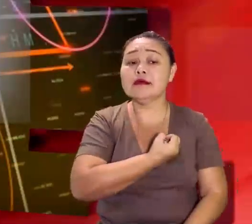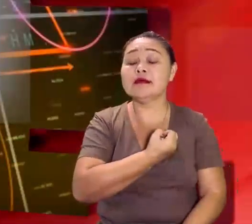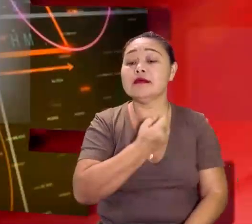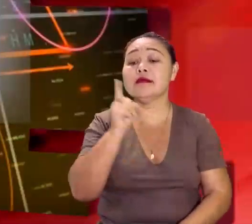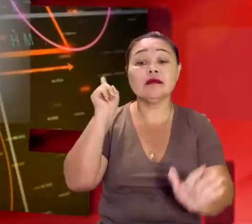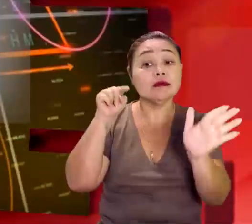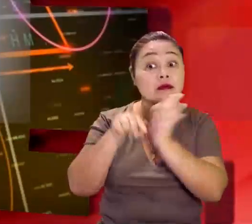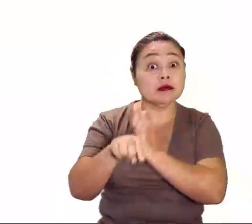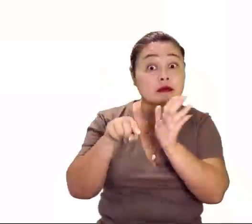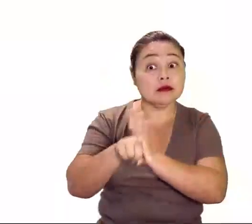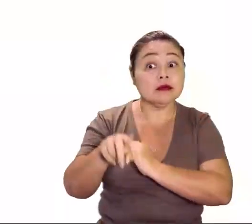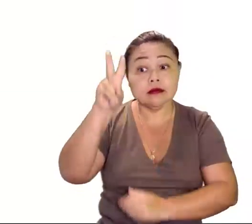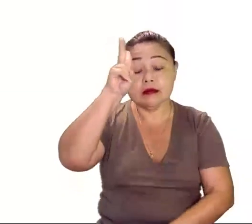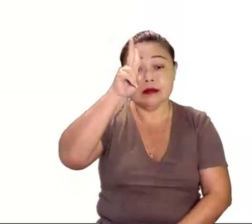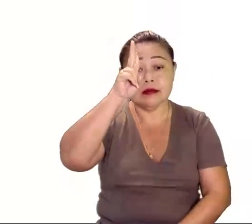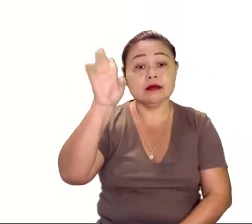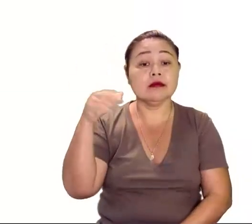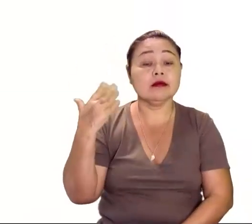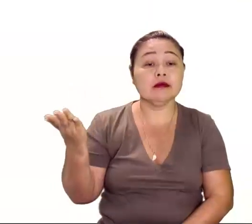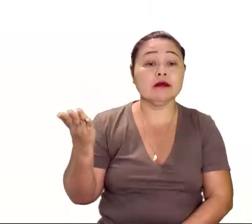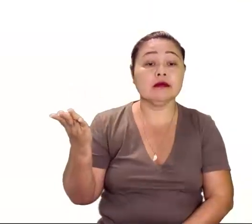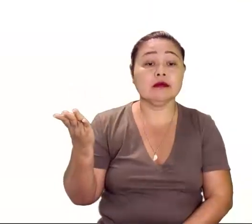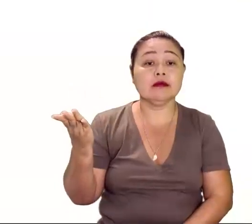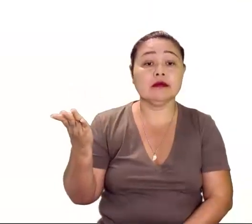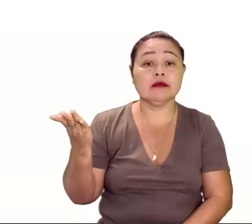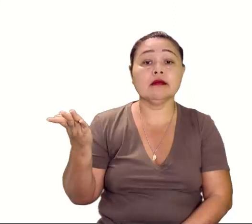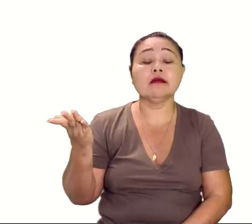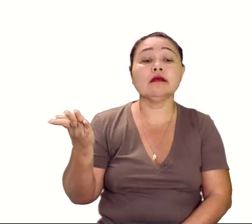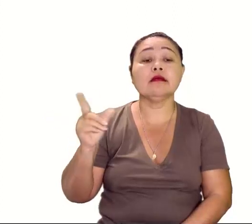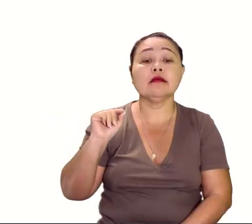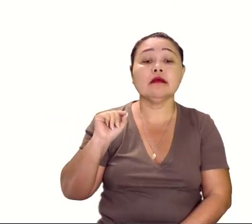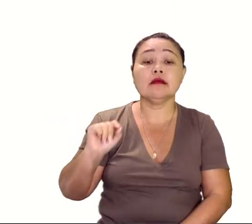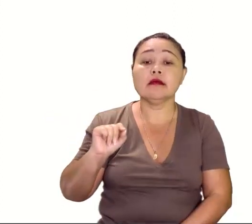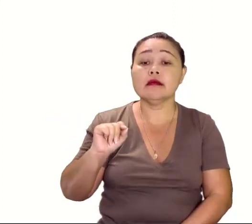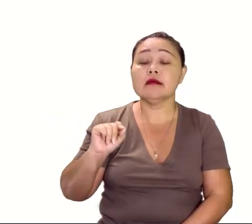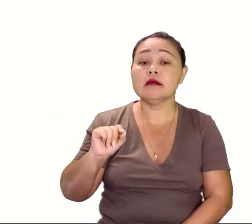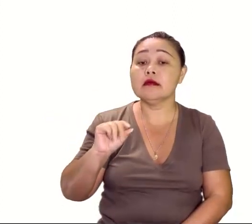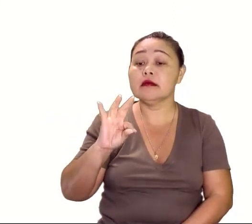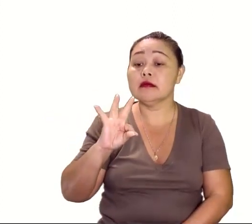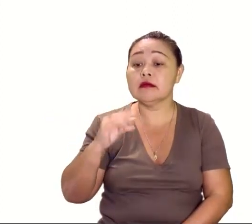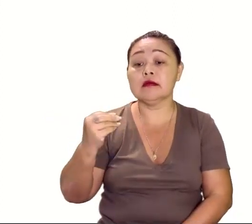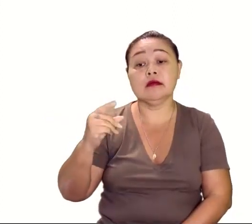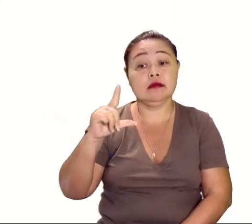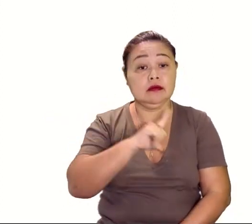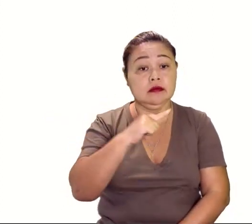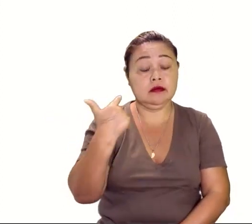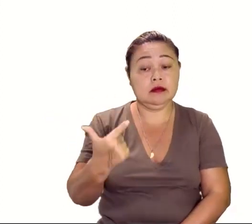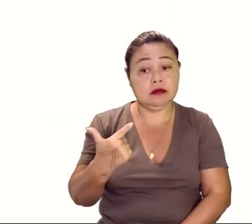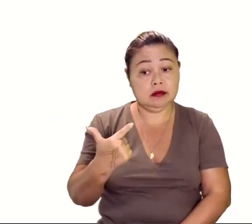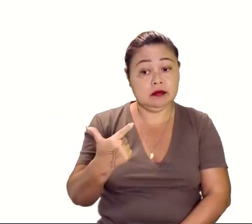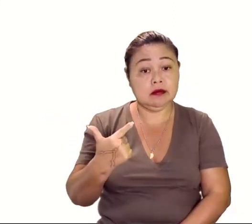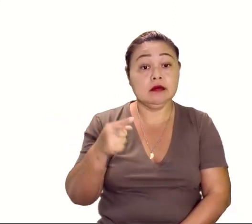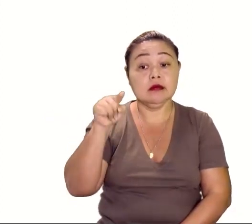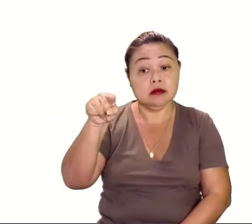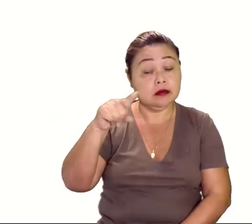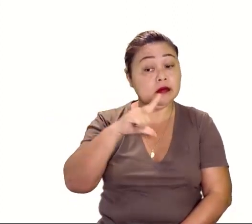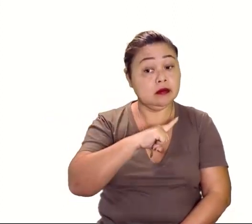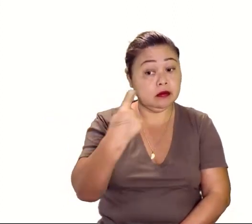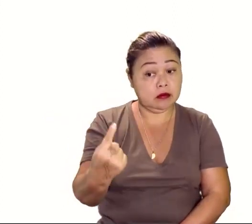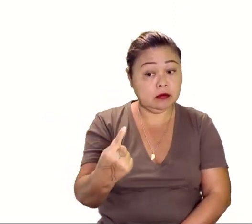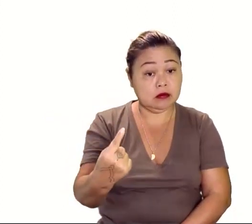era a perguntinha mesmo? Vamos lembrar? Olha lá. O que é que todos têm 2,